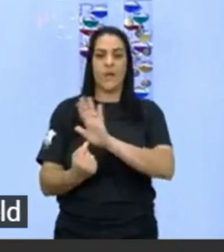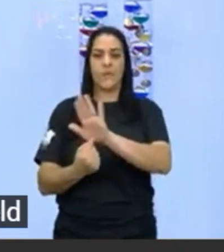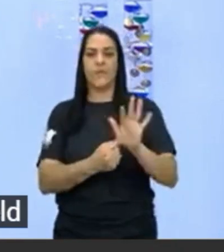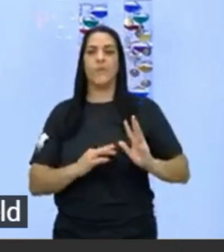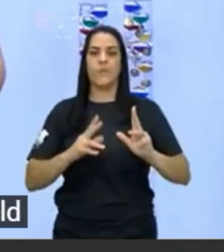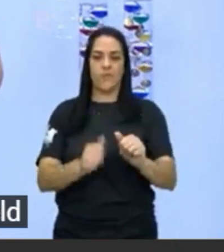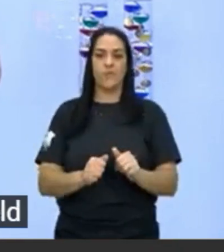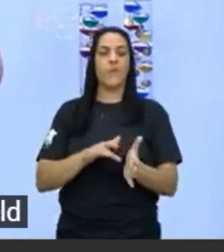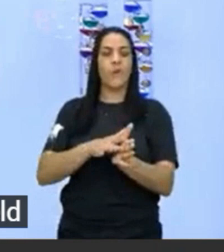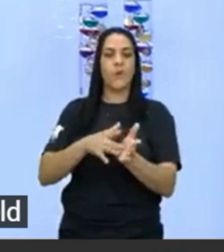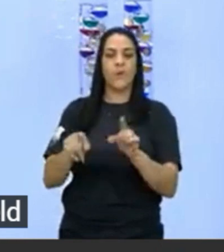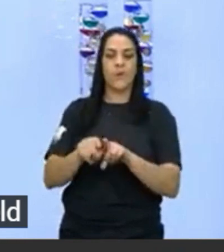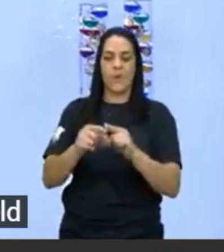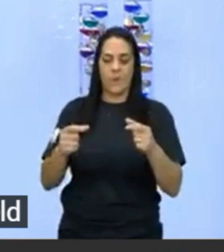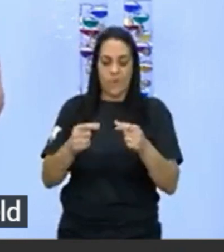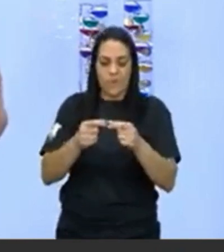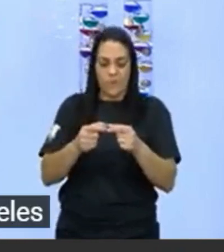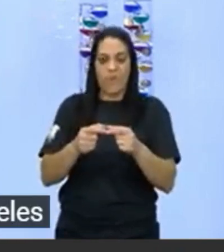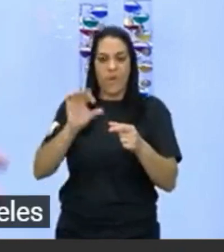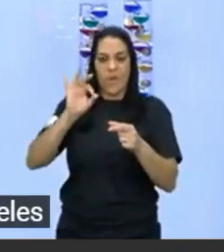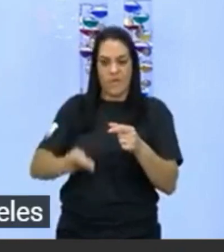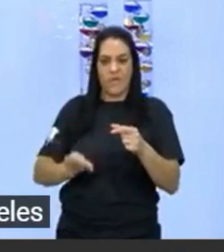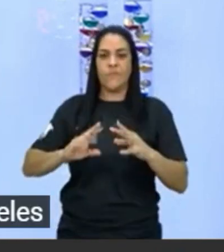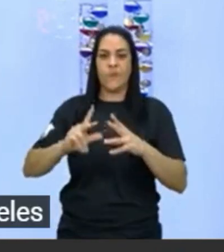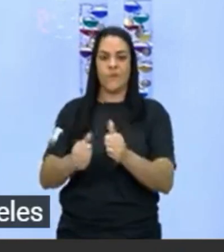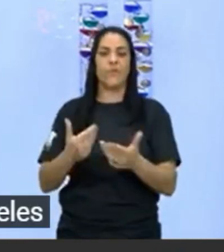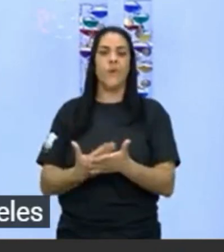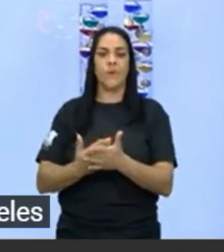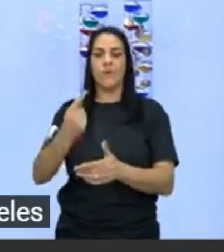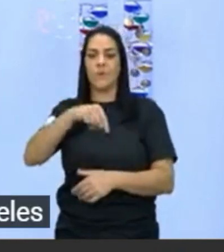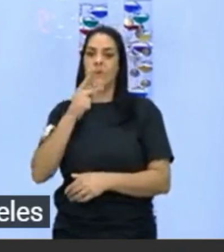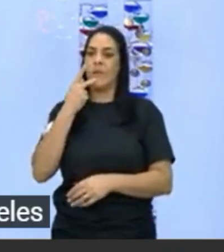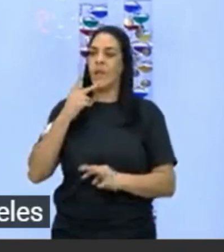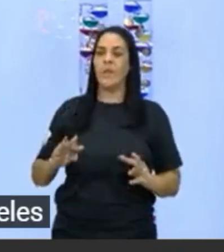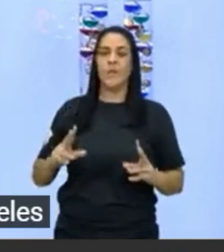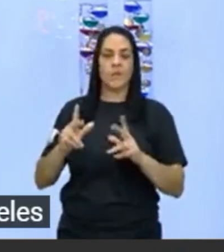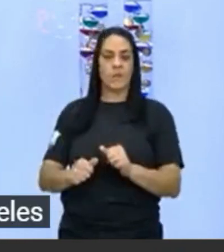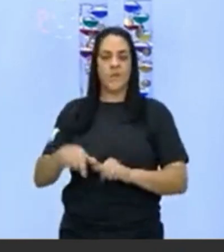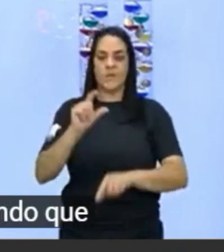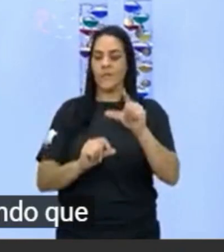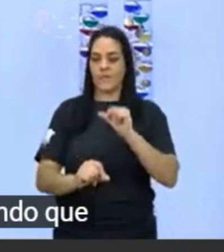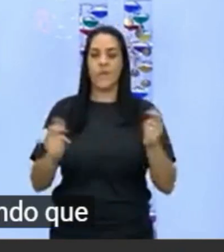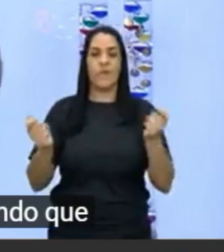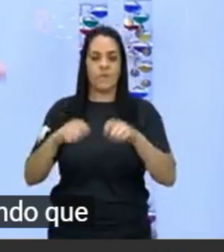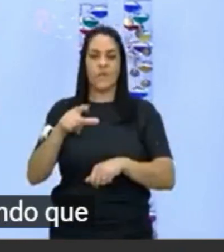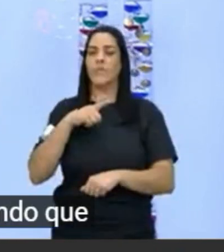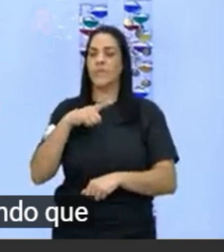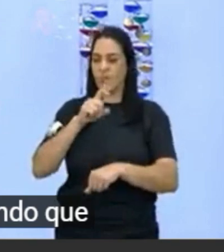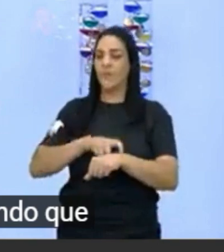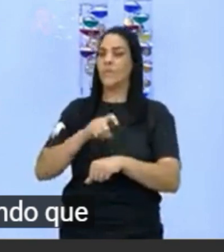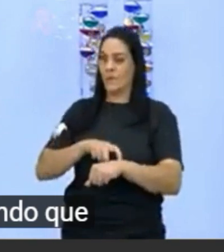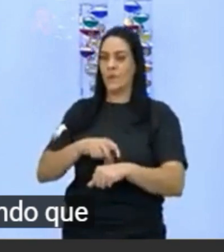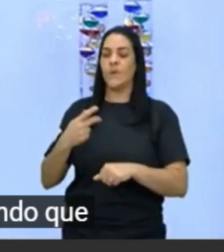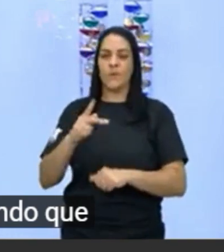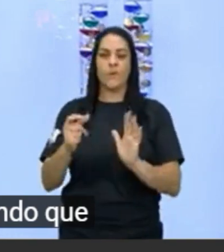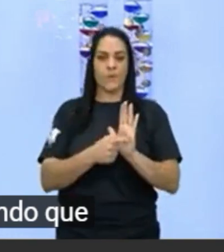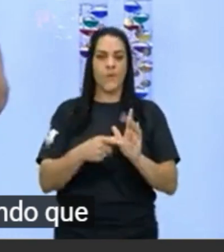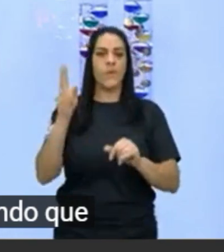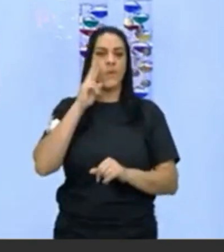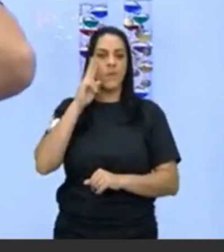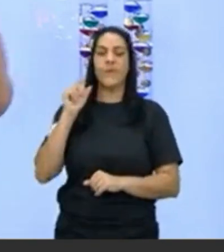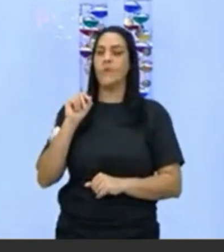às Shields e também o encaixe do microbit à Shield aos seus alunos. Você falou de todas as opções que eles podem ter ali naquele momento com essa